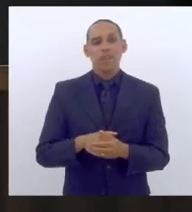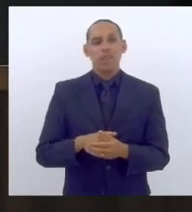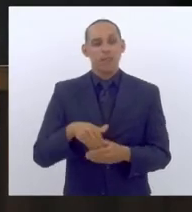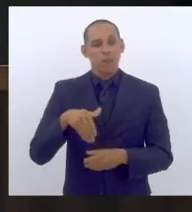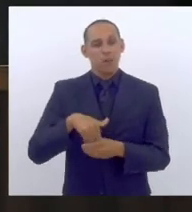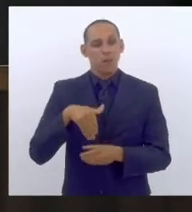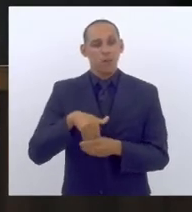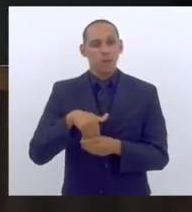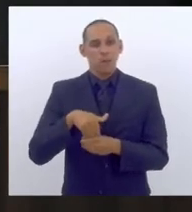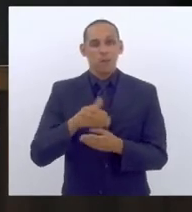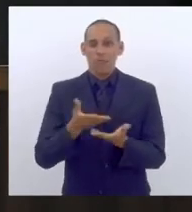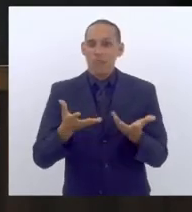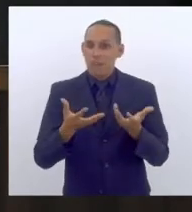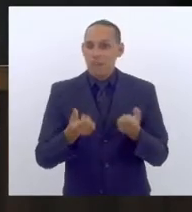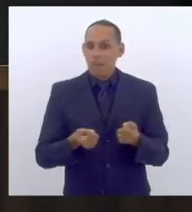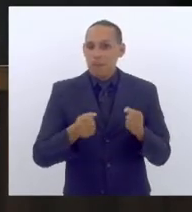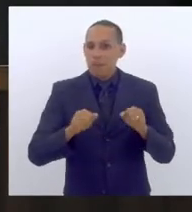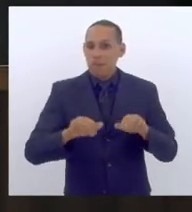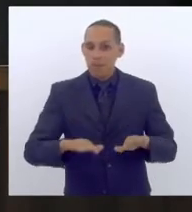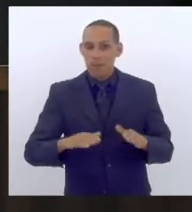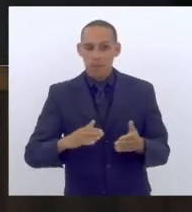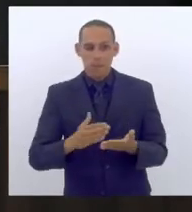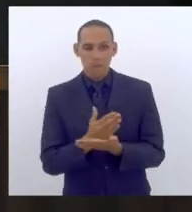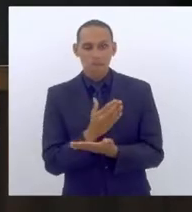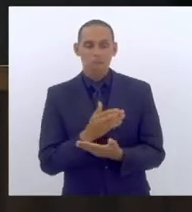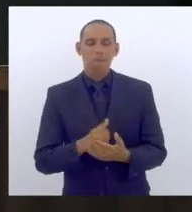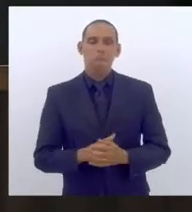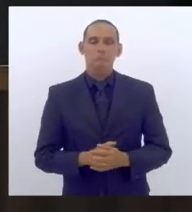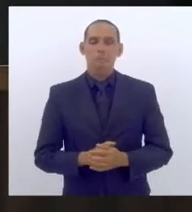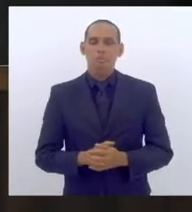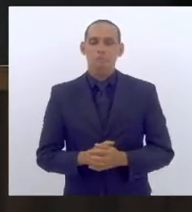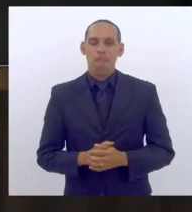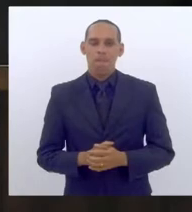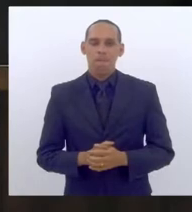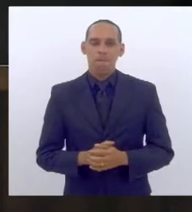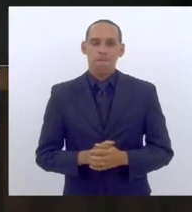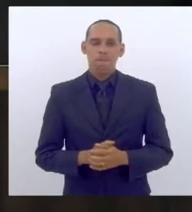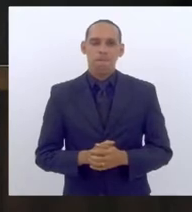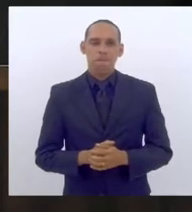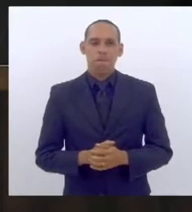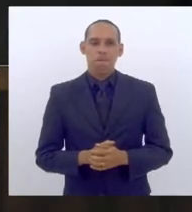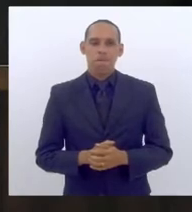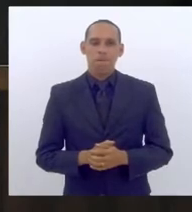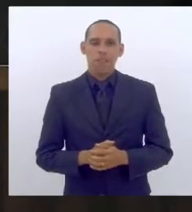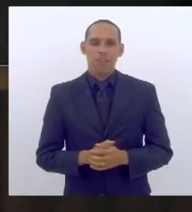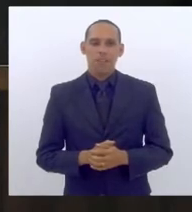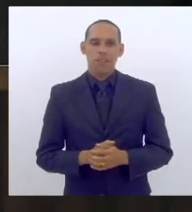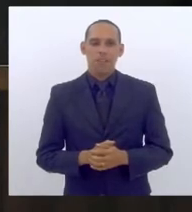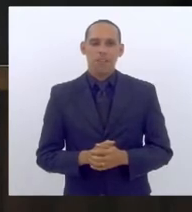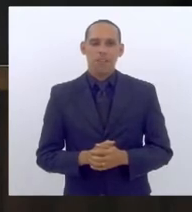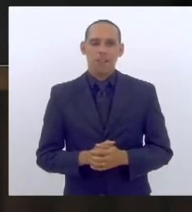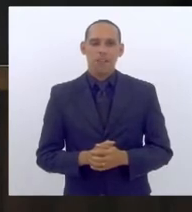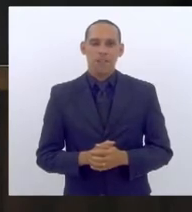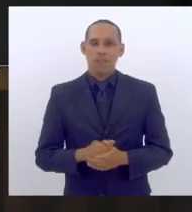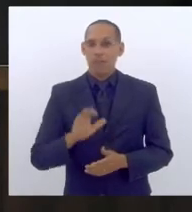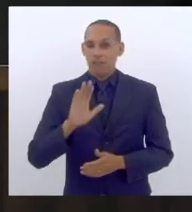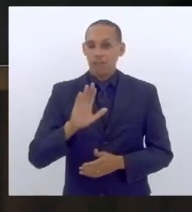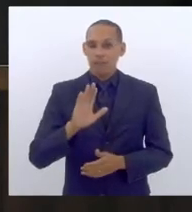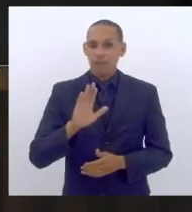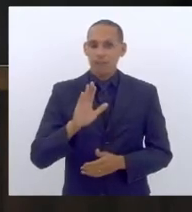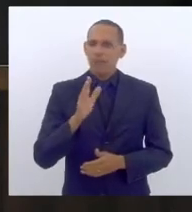votação seus que aprovam permaneça Como estão aprovado vai não instante